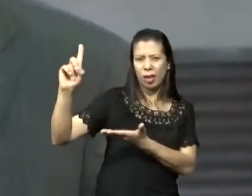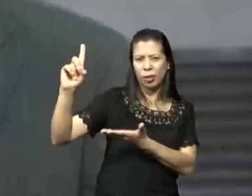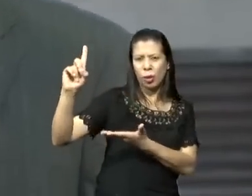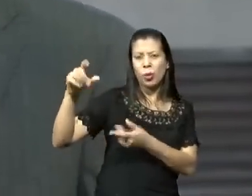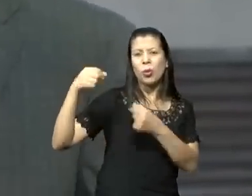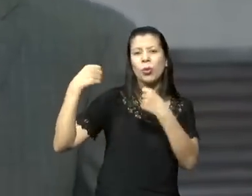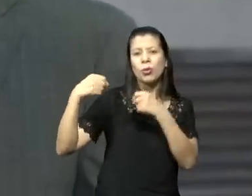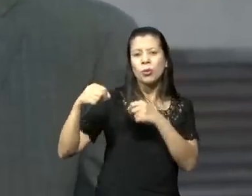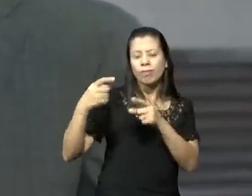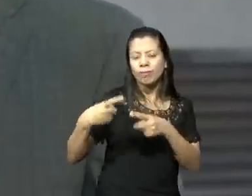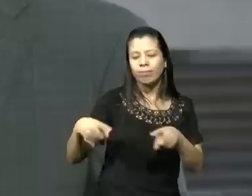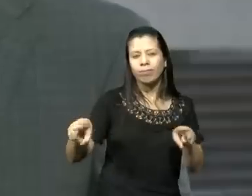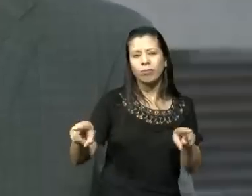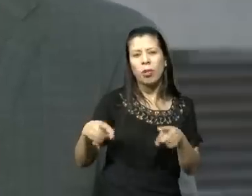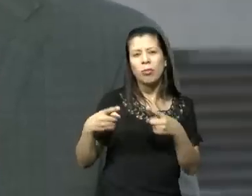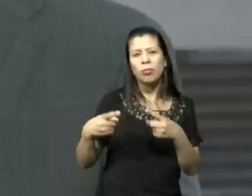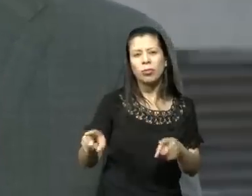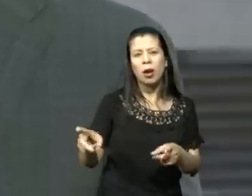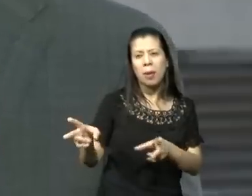Teologia